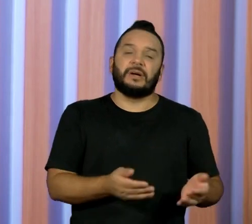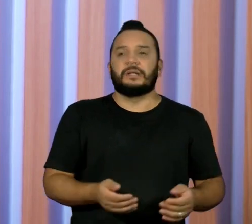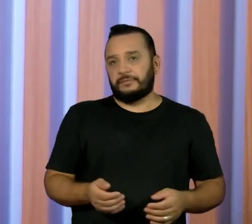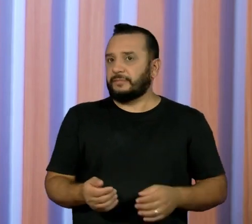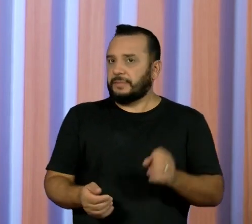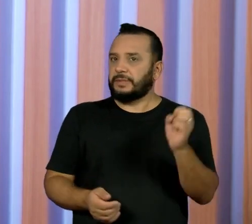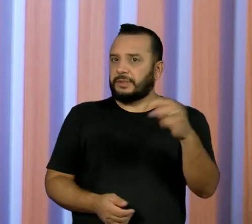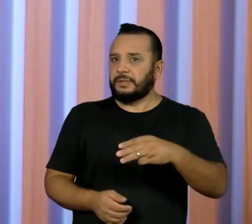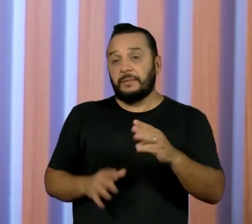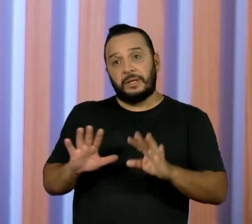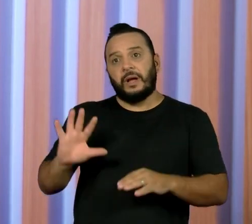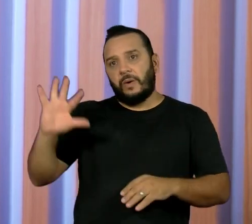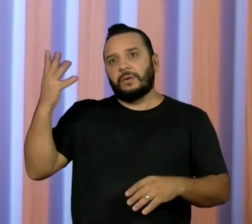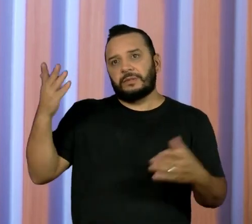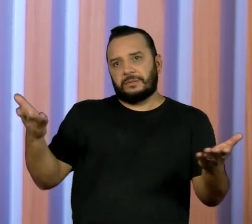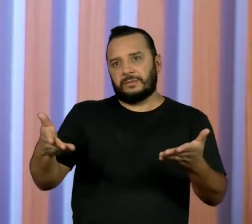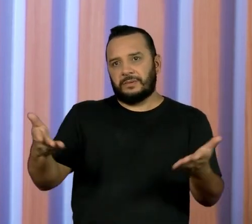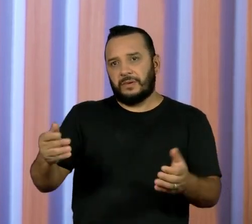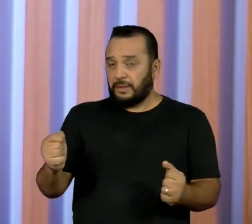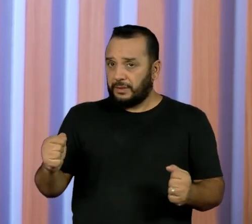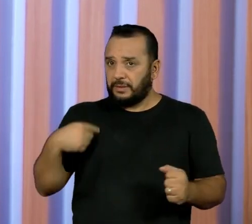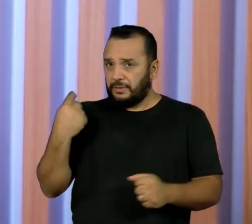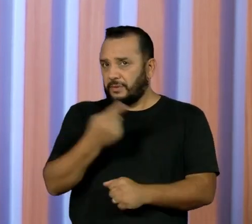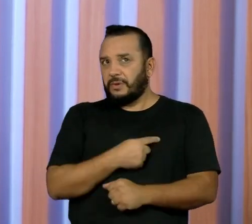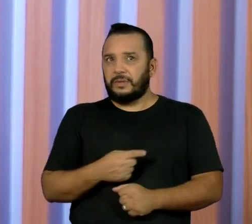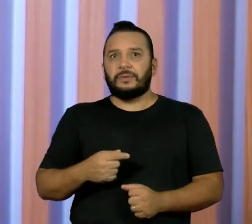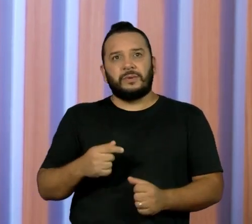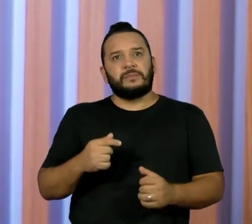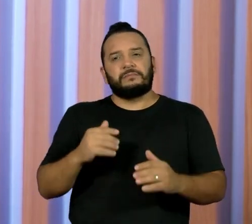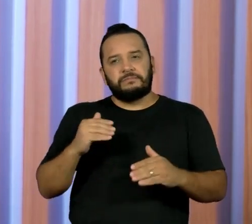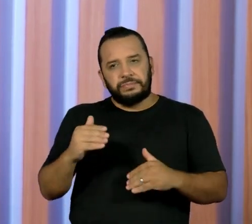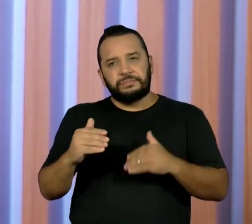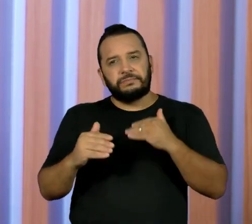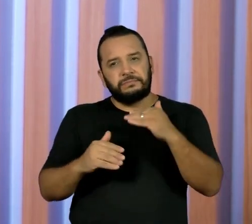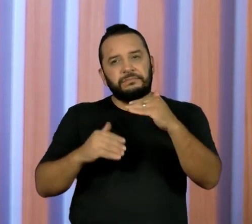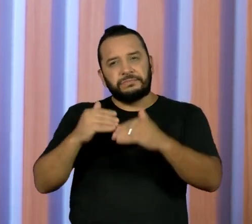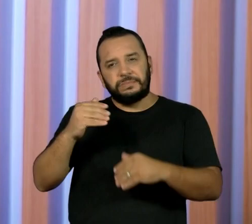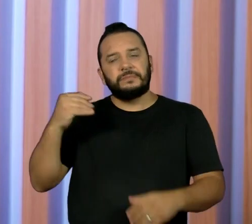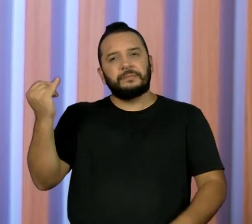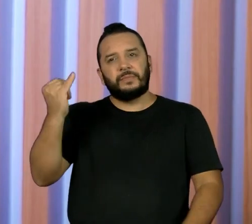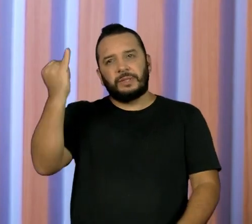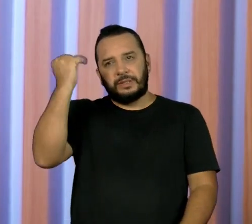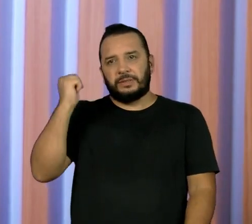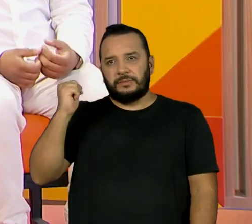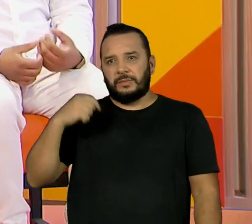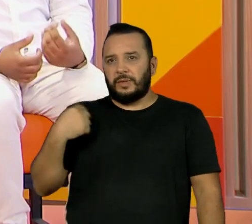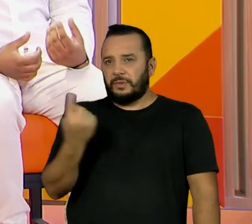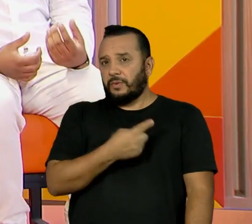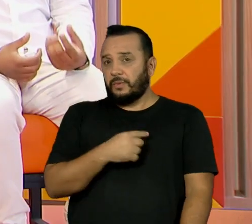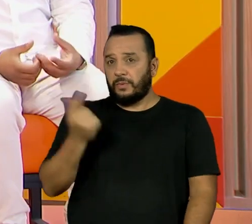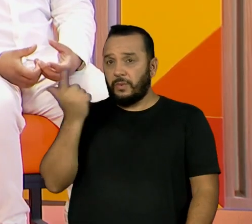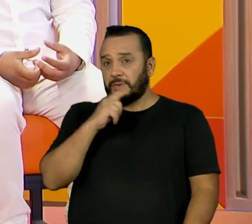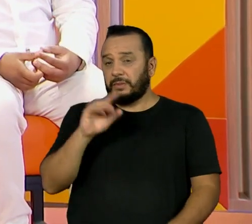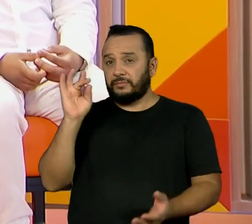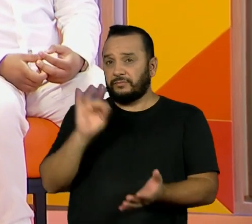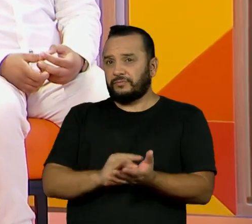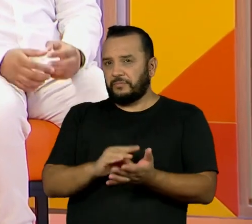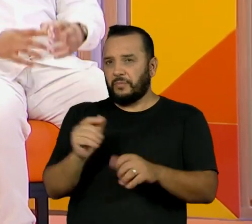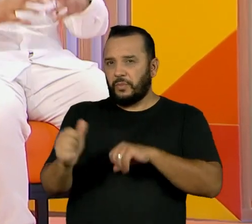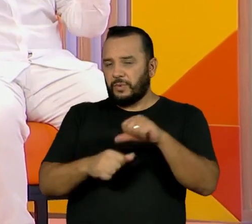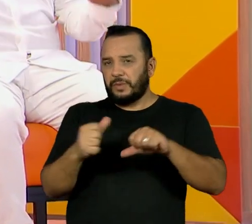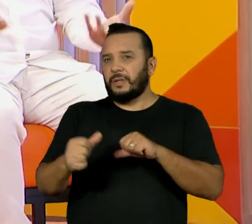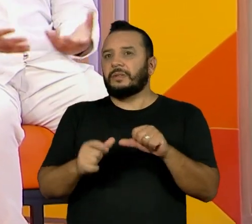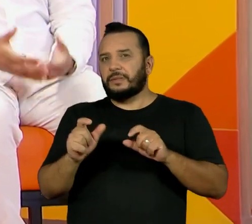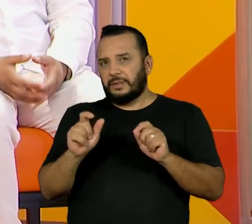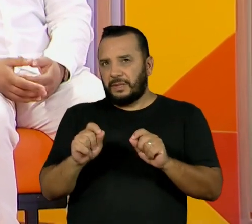pelo menos aconteceu e a partir disso a gente dá um salto importante para que nós vejamos de fato mudanças efetivas